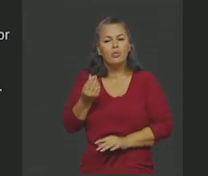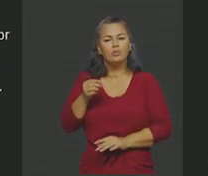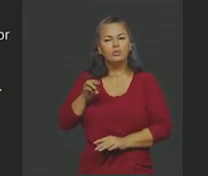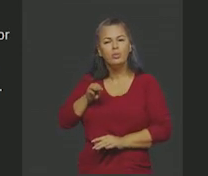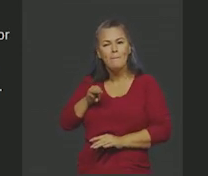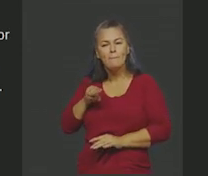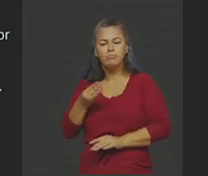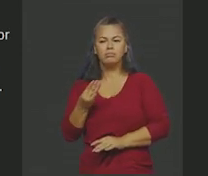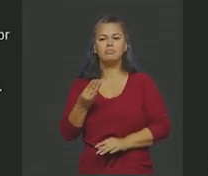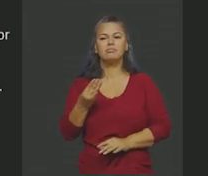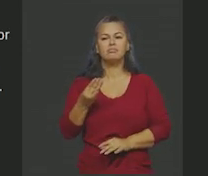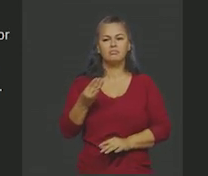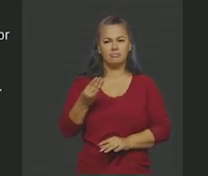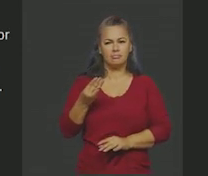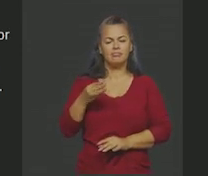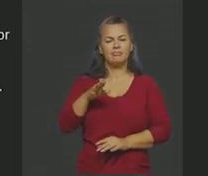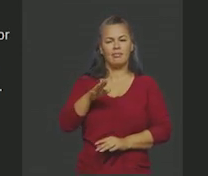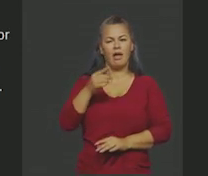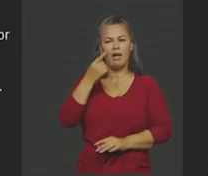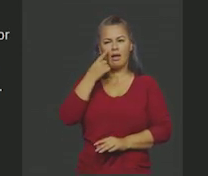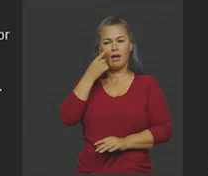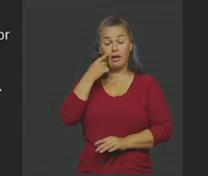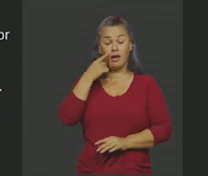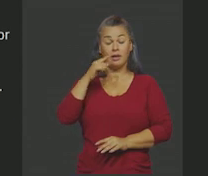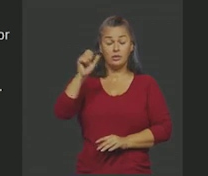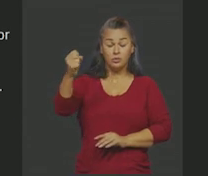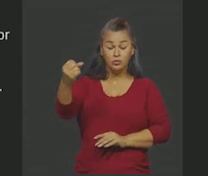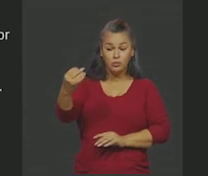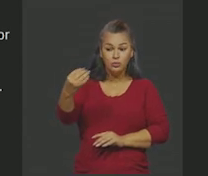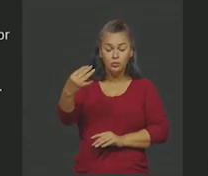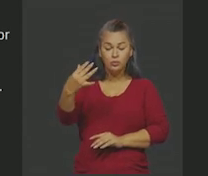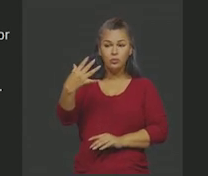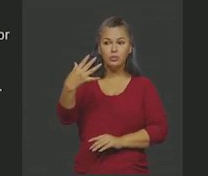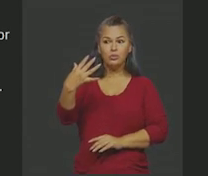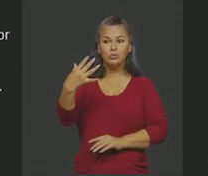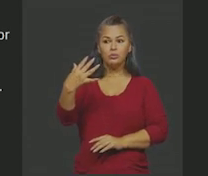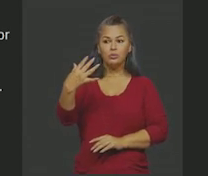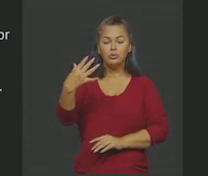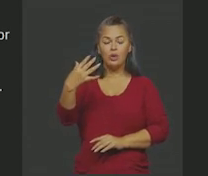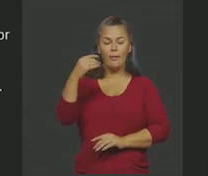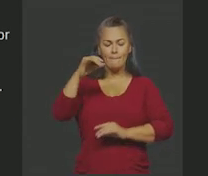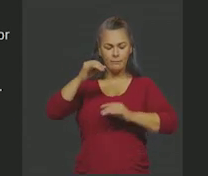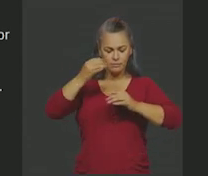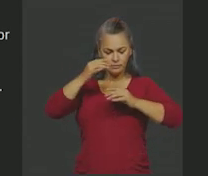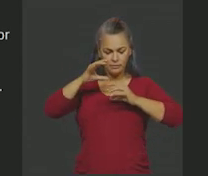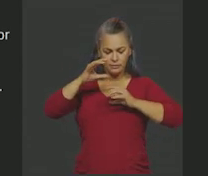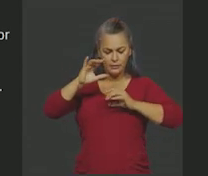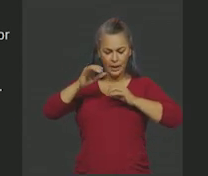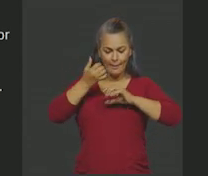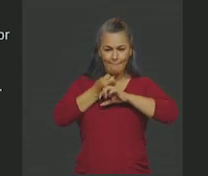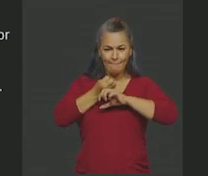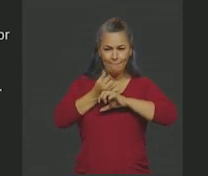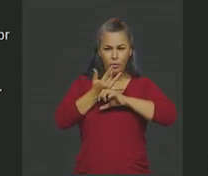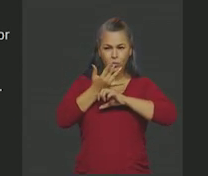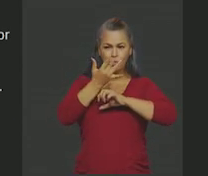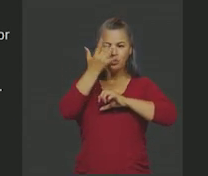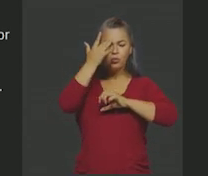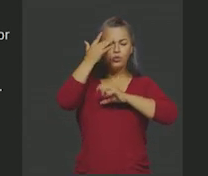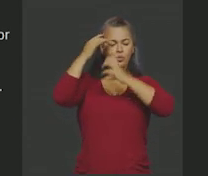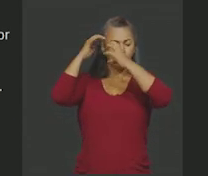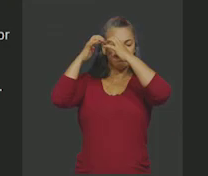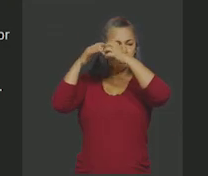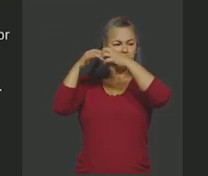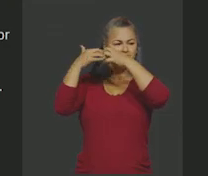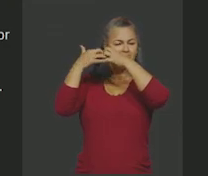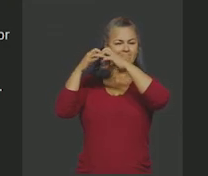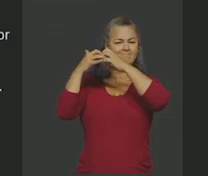essa mensagem, né, que é a energia luminosa, vai ser convertida em energia elétrica, em impulso nervoso. Isso